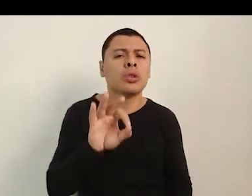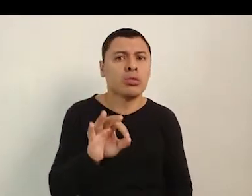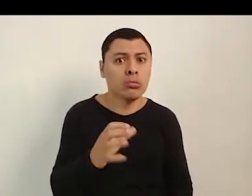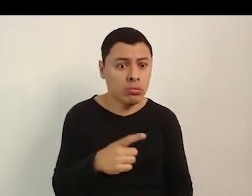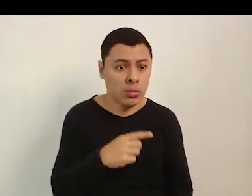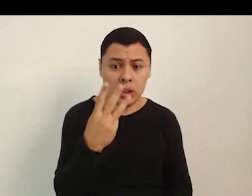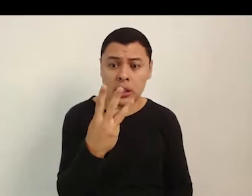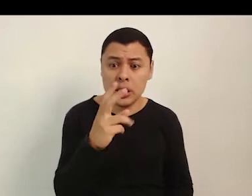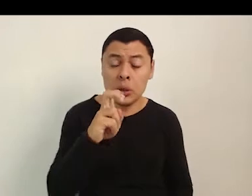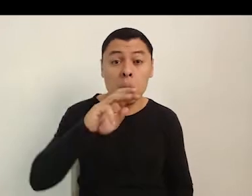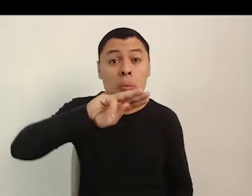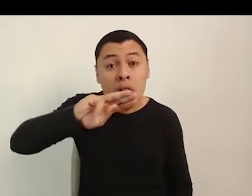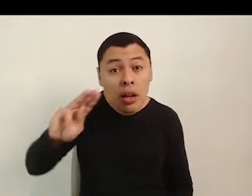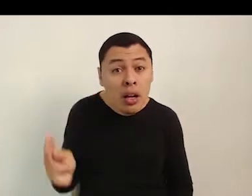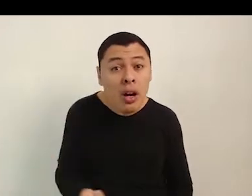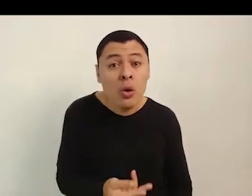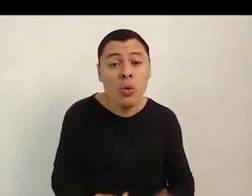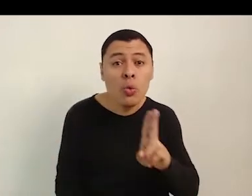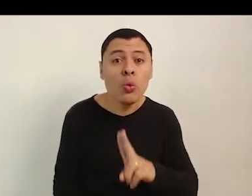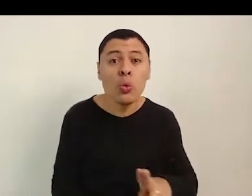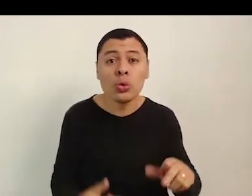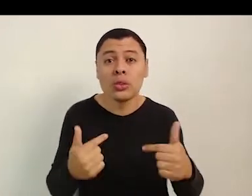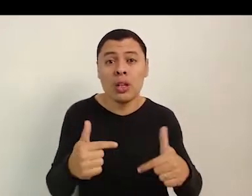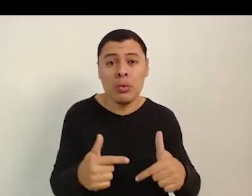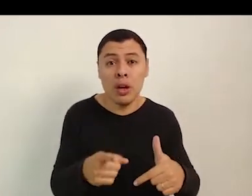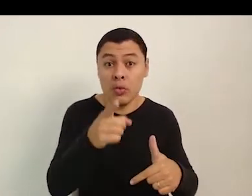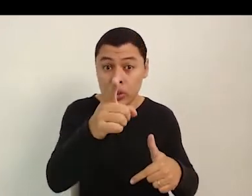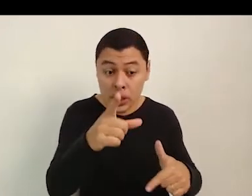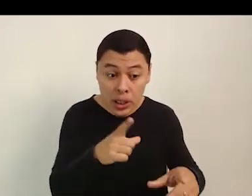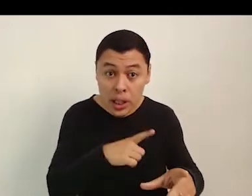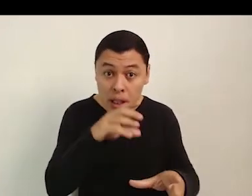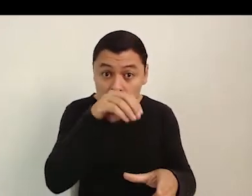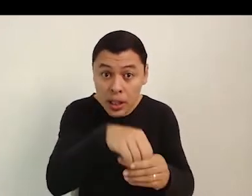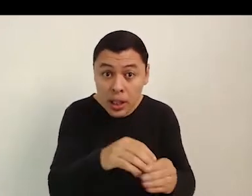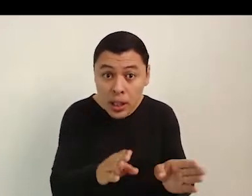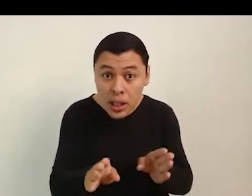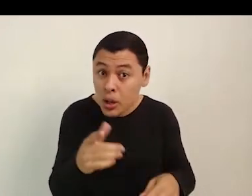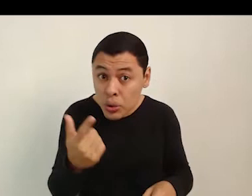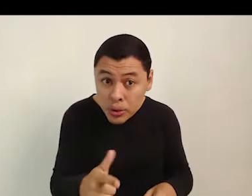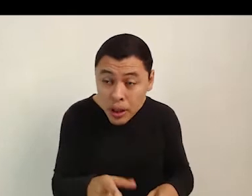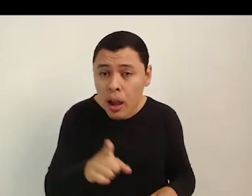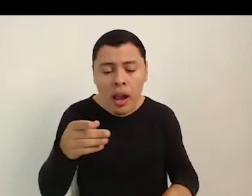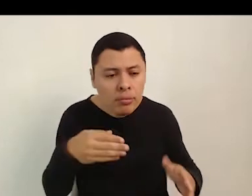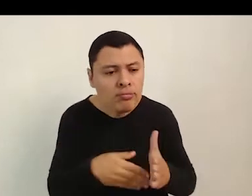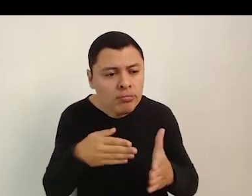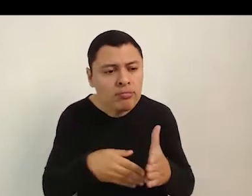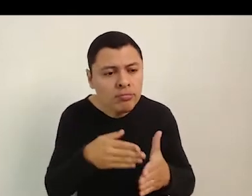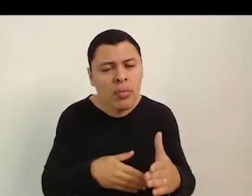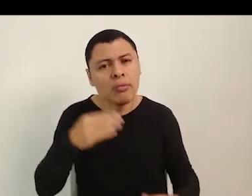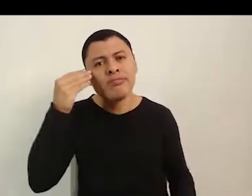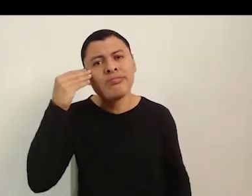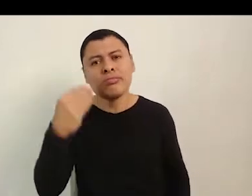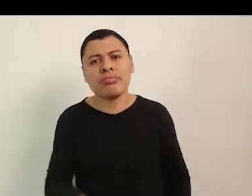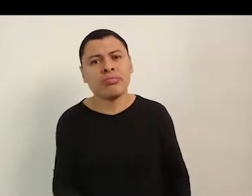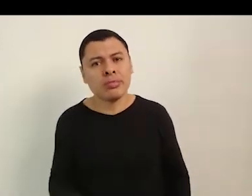consumindo um produto ou serviço e que, se você não implementa acessibilidade, você não dá o acesso para elas. Você não vai estar garantindo que ela